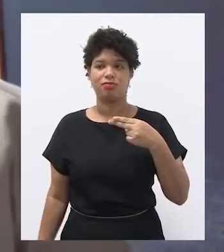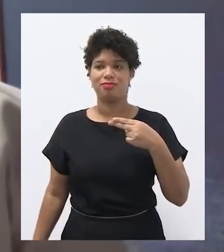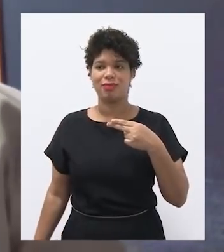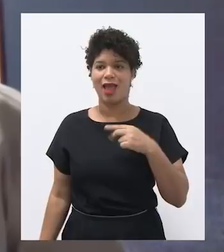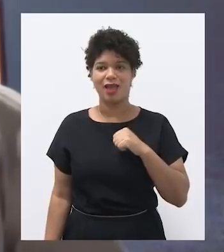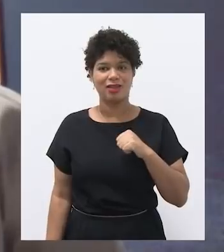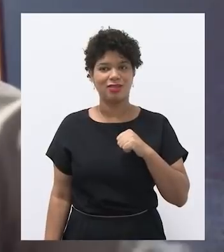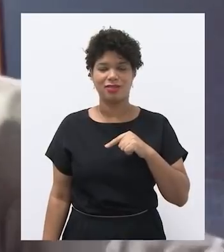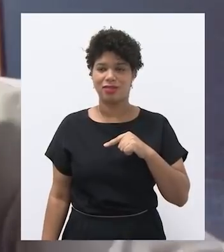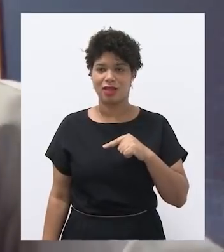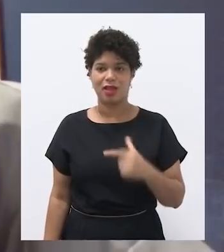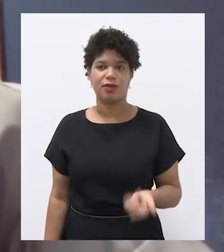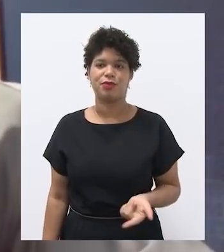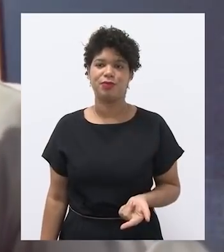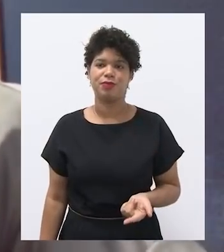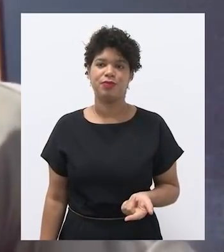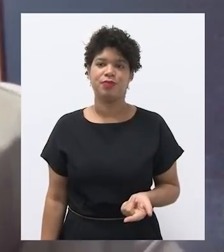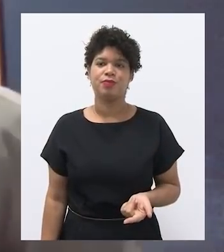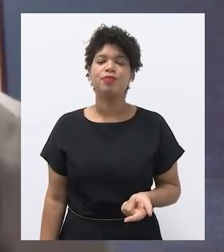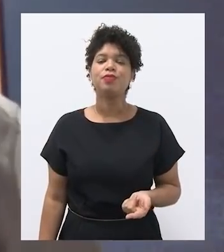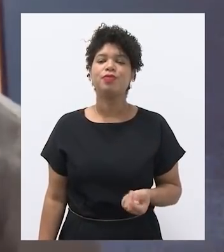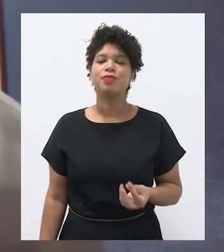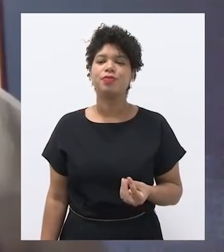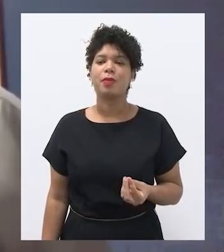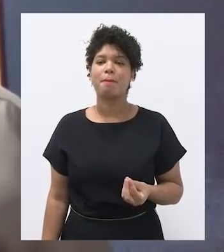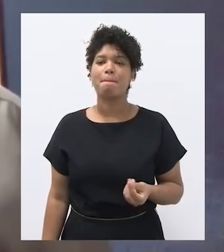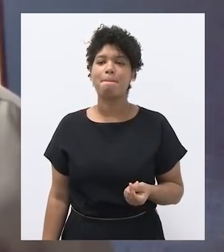Você aqui